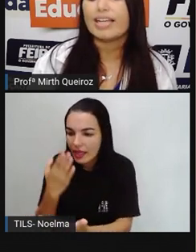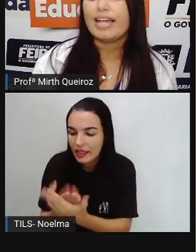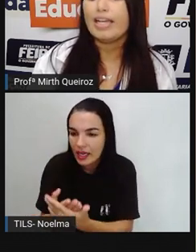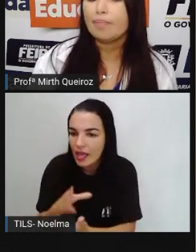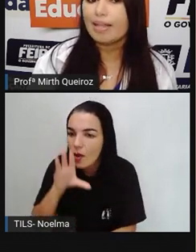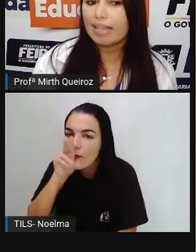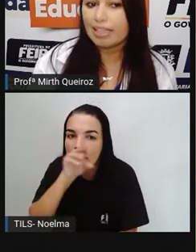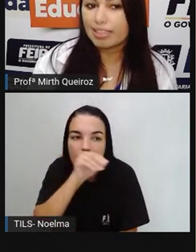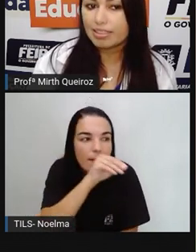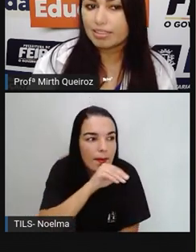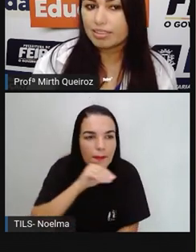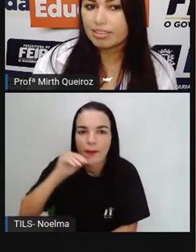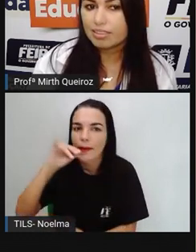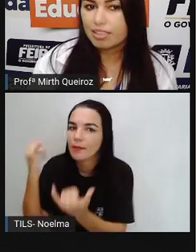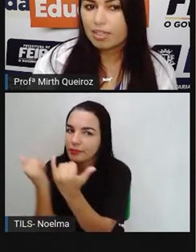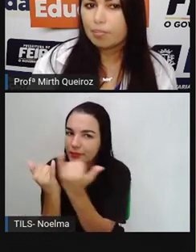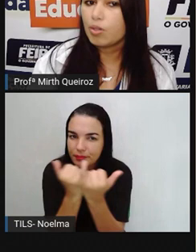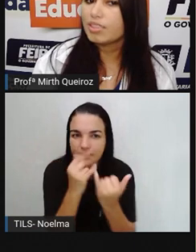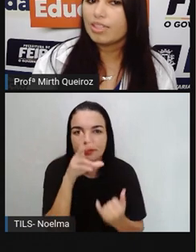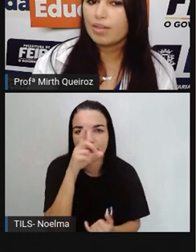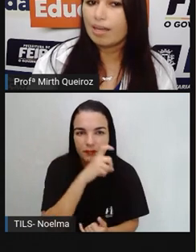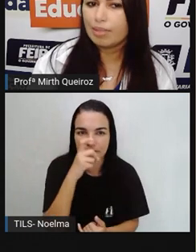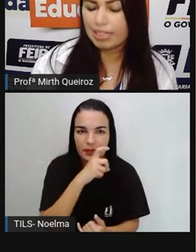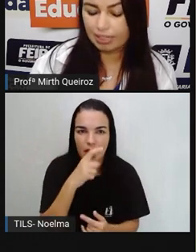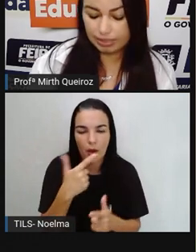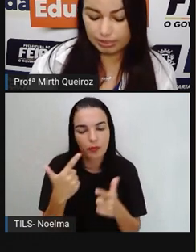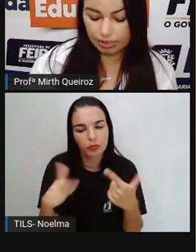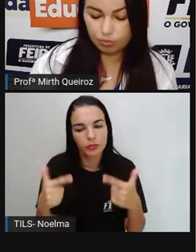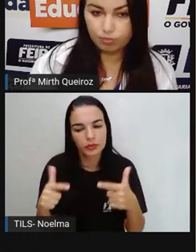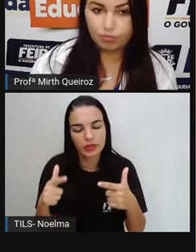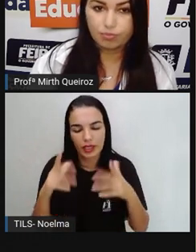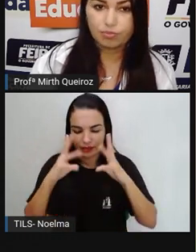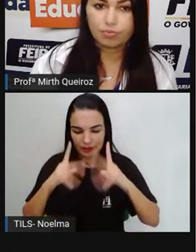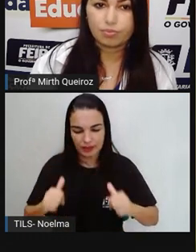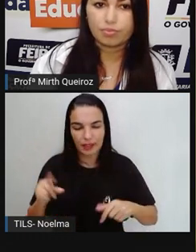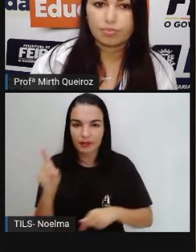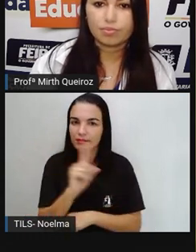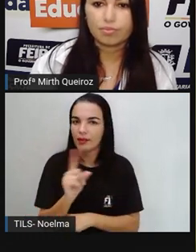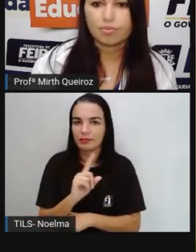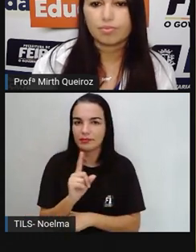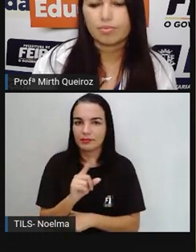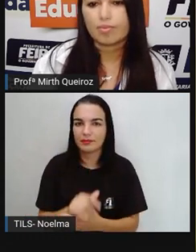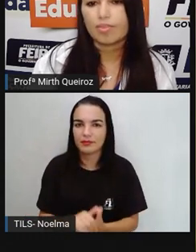creias em balelas, pois não há milagres, não."